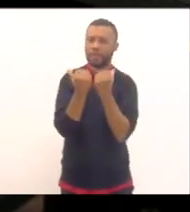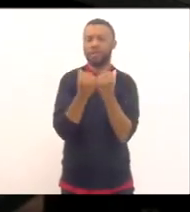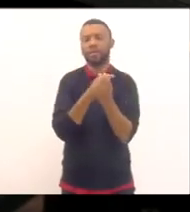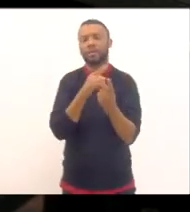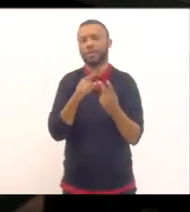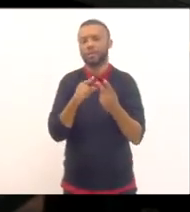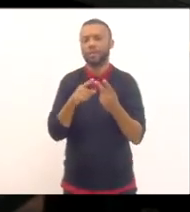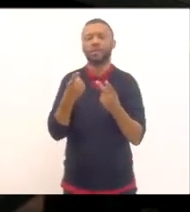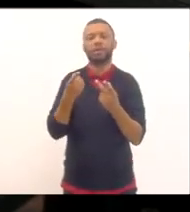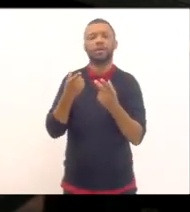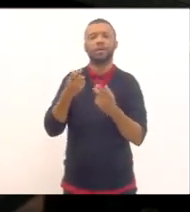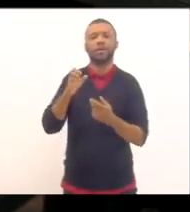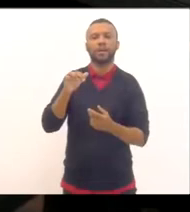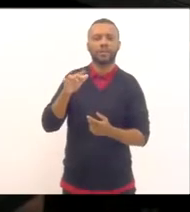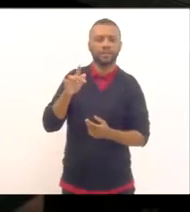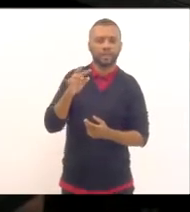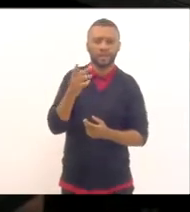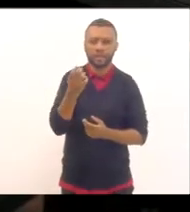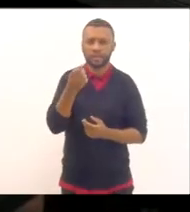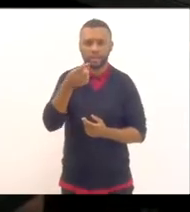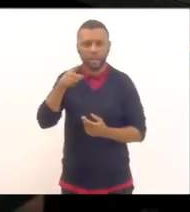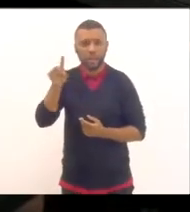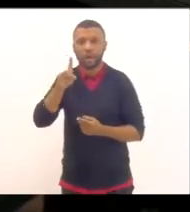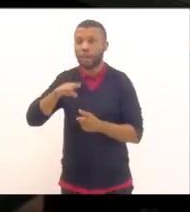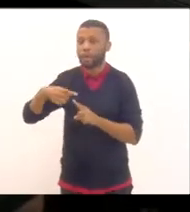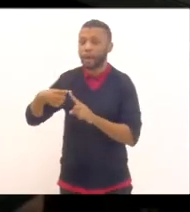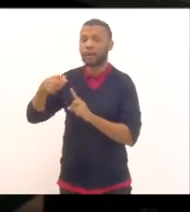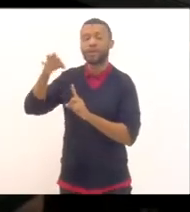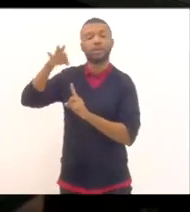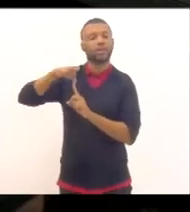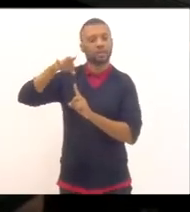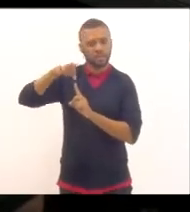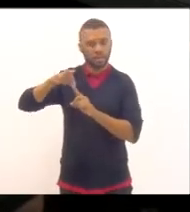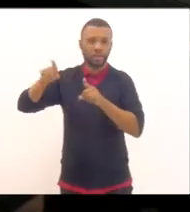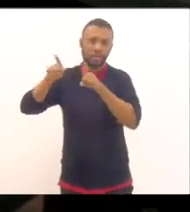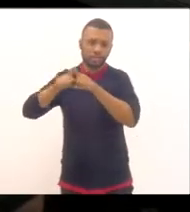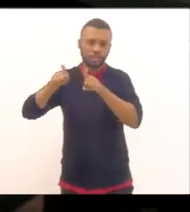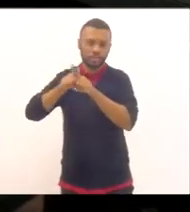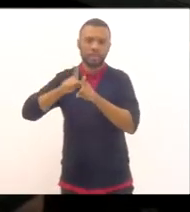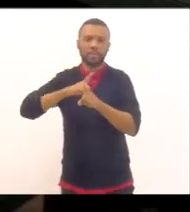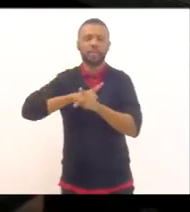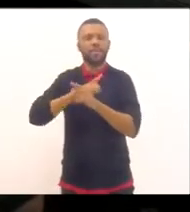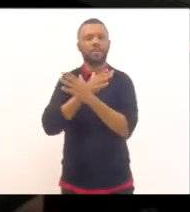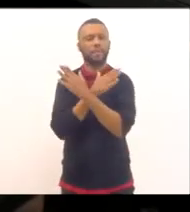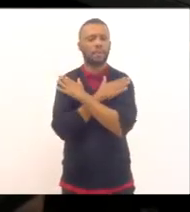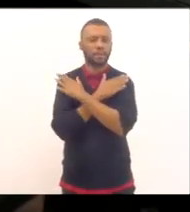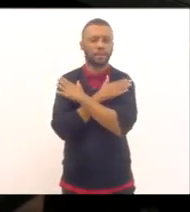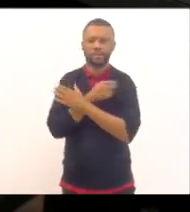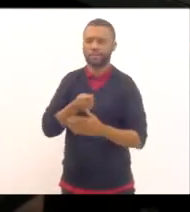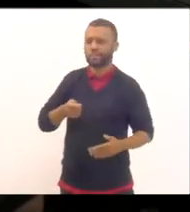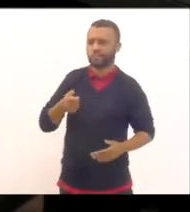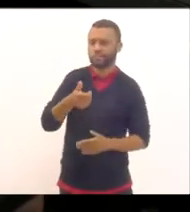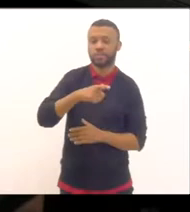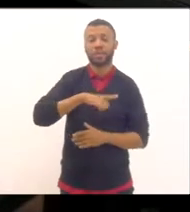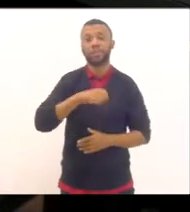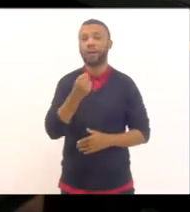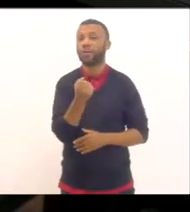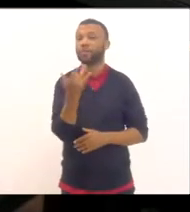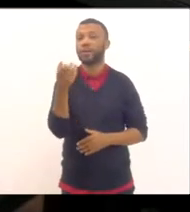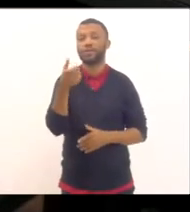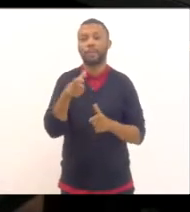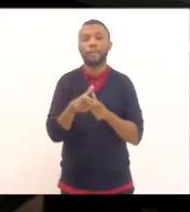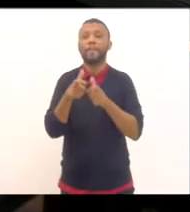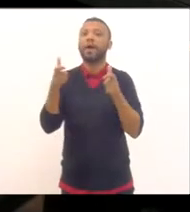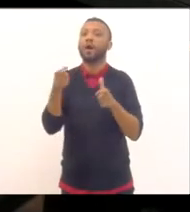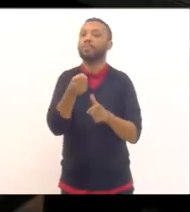no Engenhão e nos estão nas estações também quando tem esses grandes feriadões não também tem um aumento de efetivo também